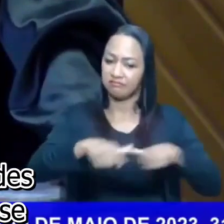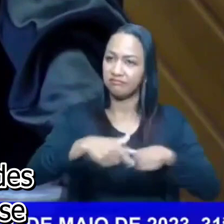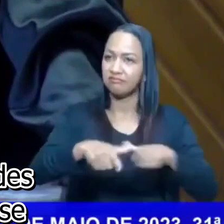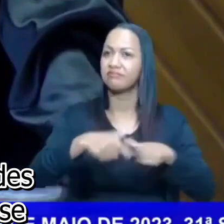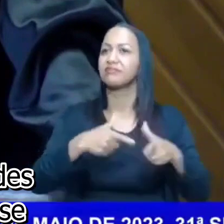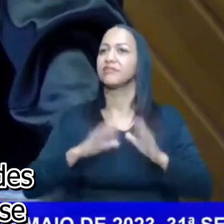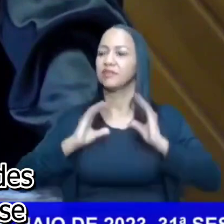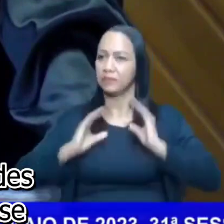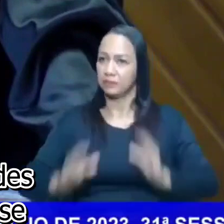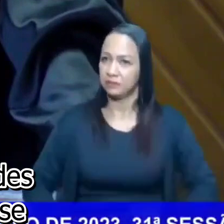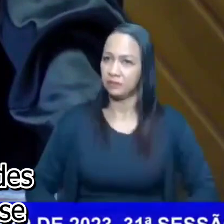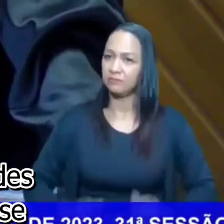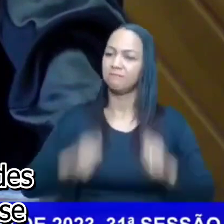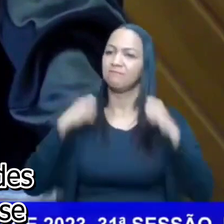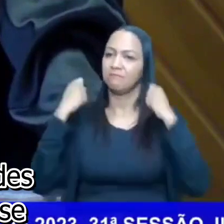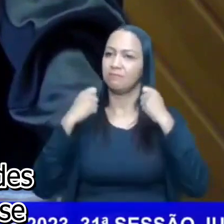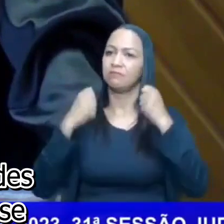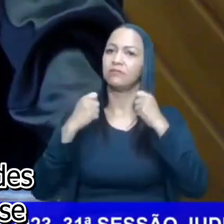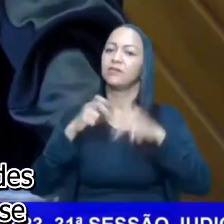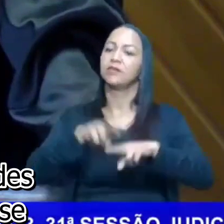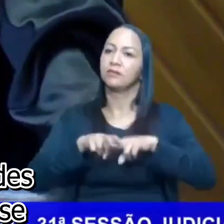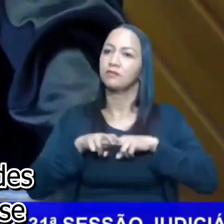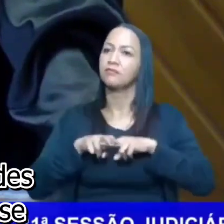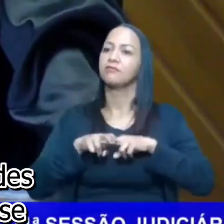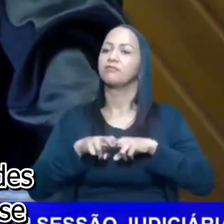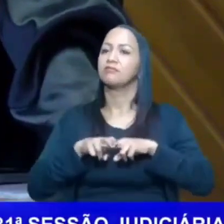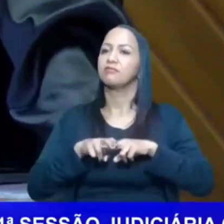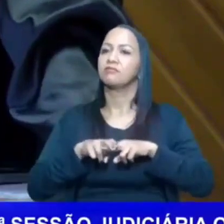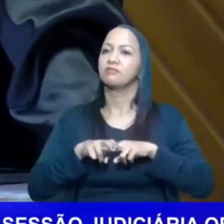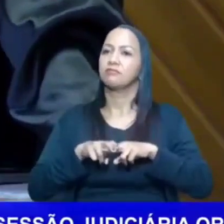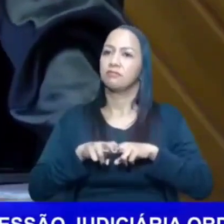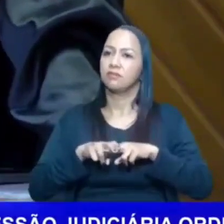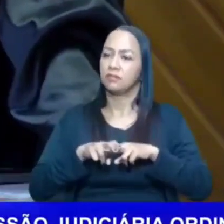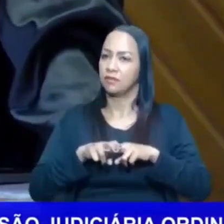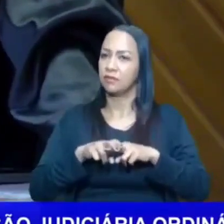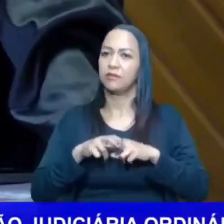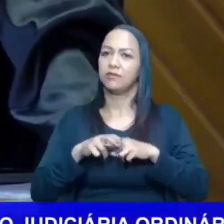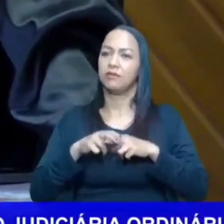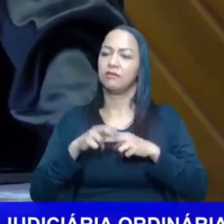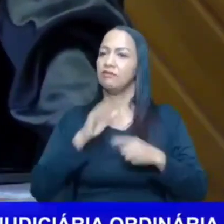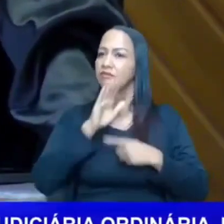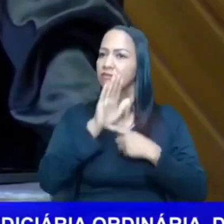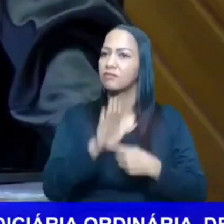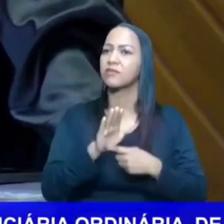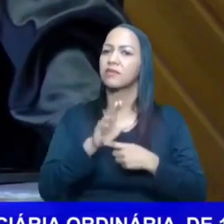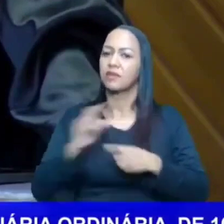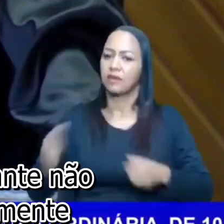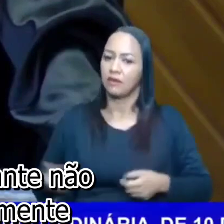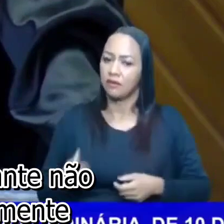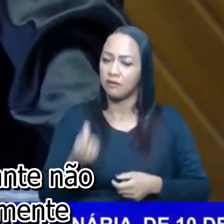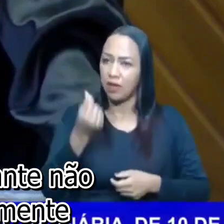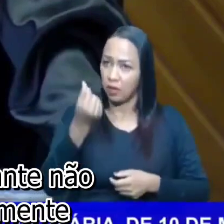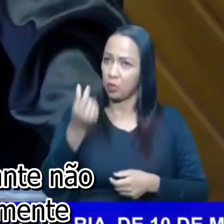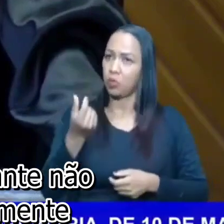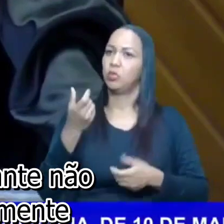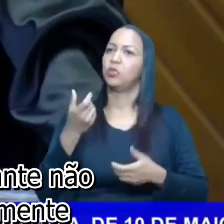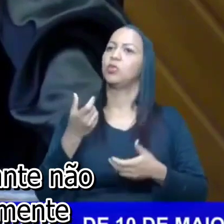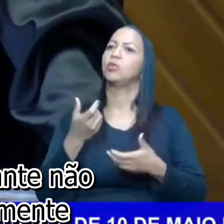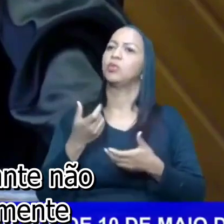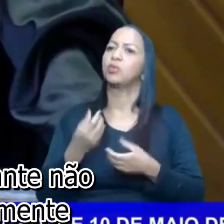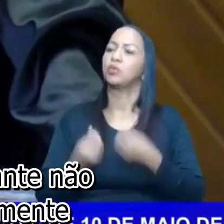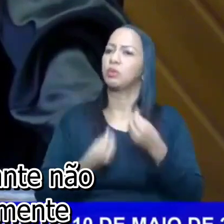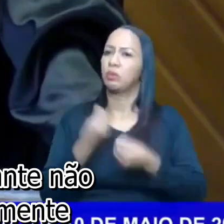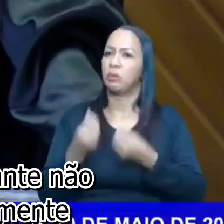de coordenadoria de campanha. Por esse motivo, em não se afigurando que os valores acordados de plano